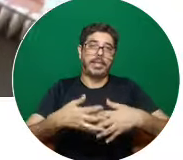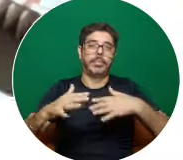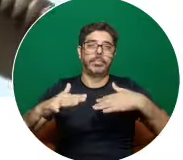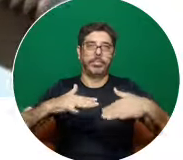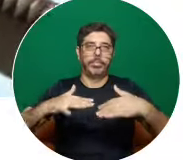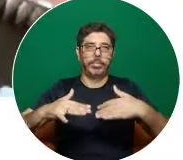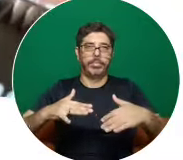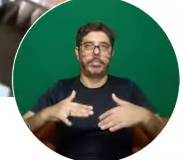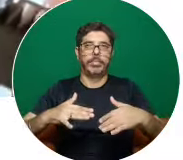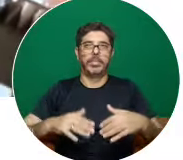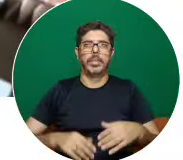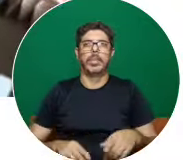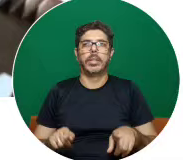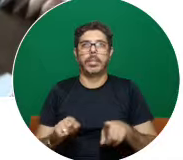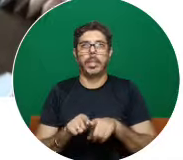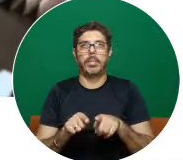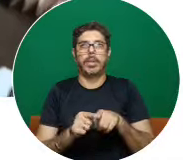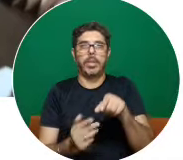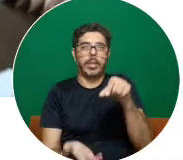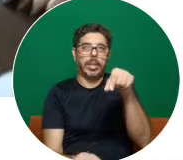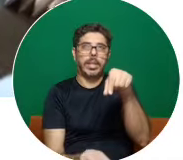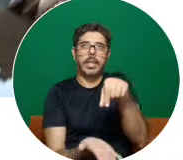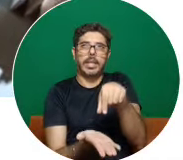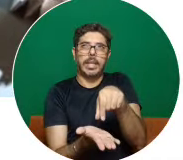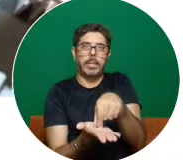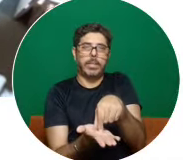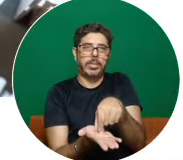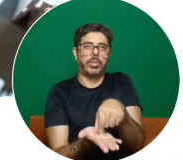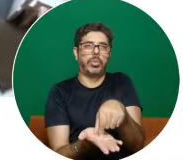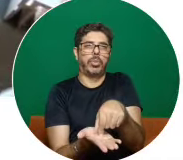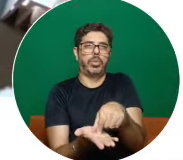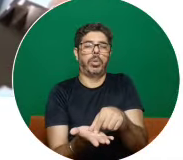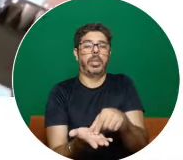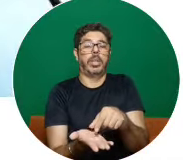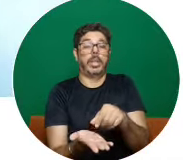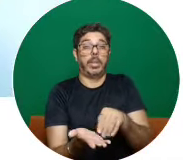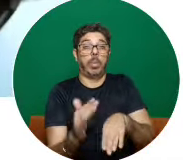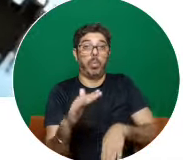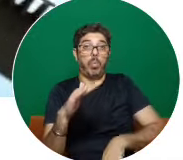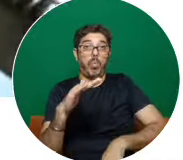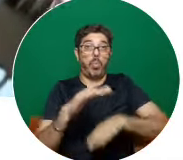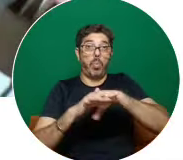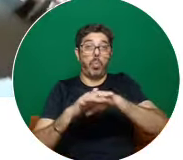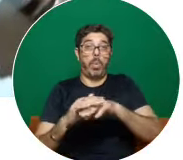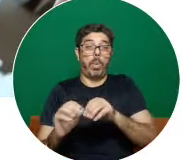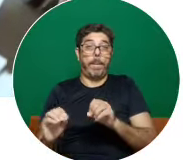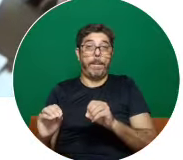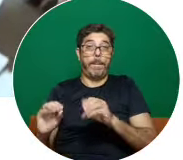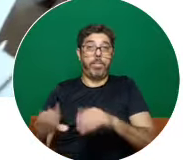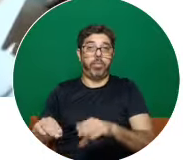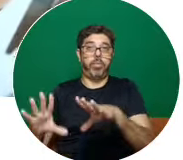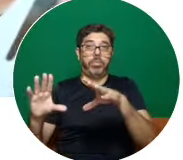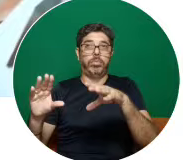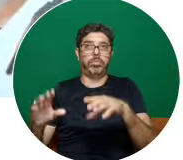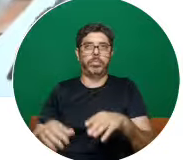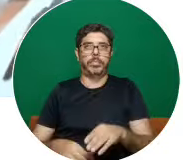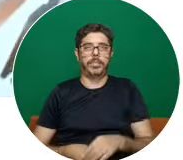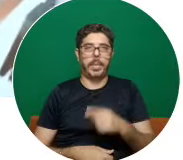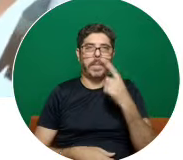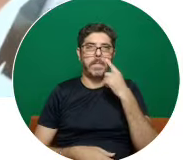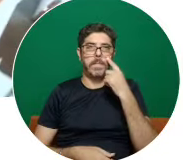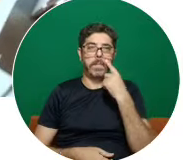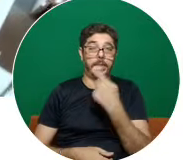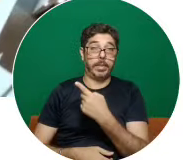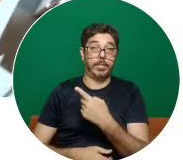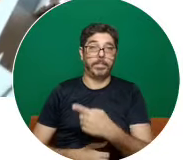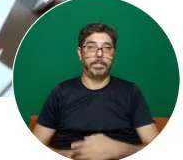um capacitor carregado armazena energia elétrica até que o descarreguemos. Com isso, a energia potencial elétrica é transformada